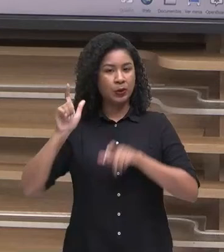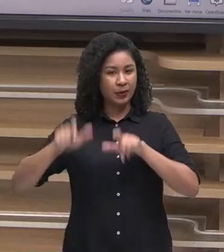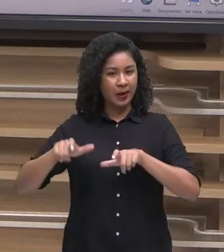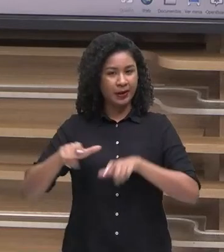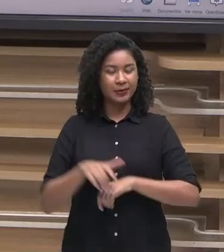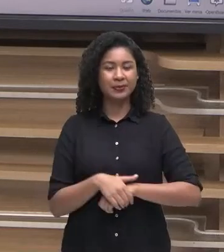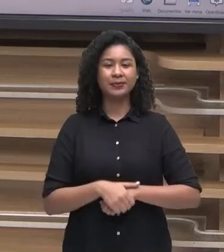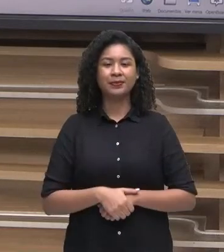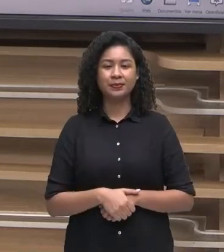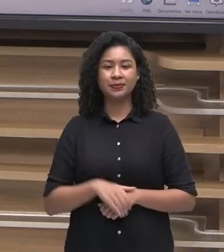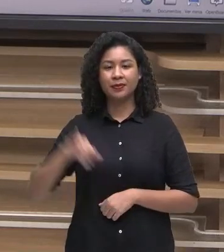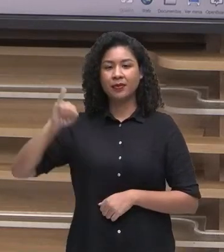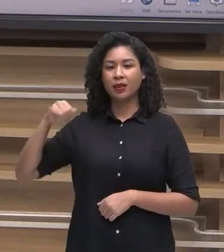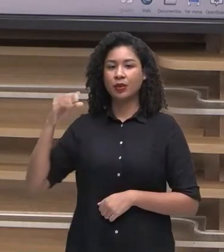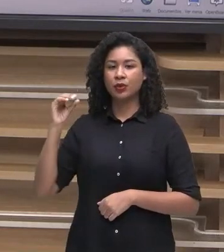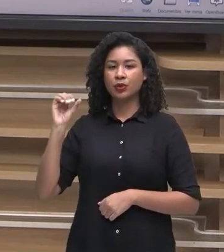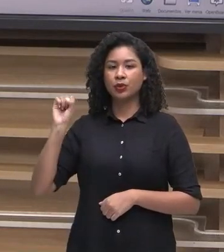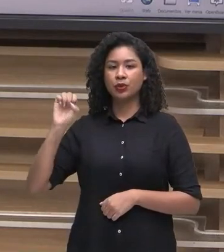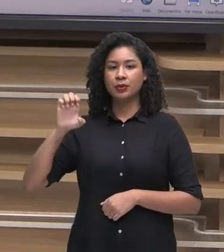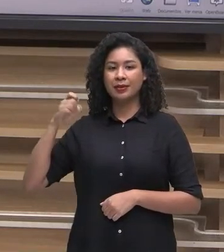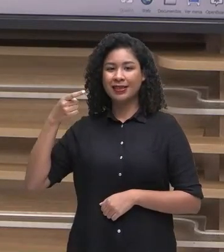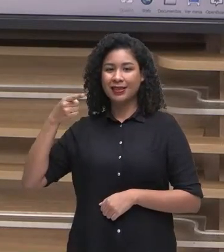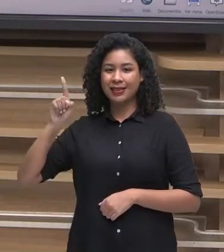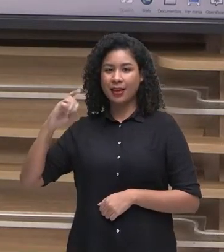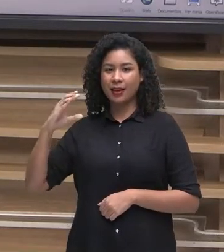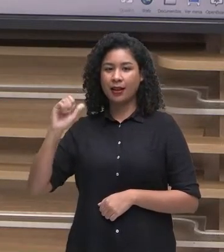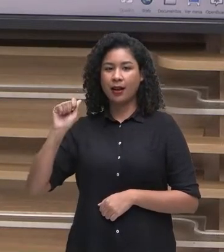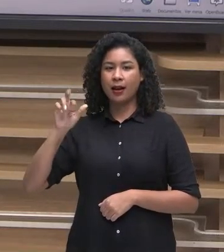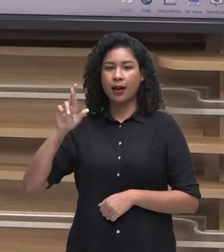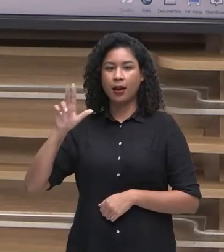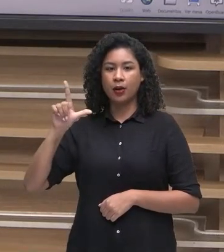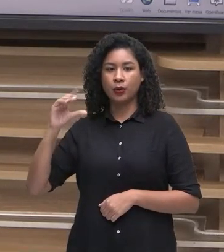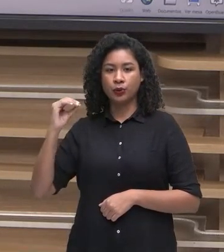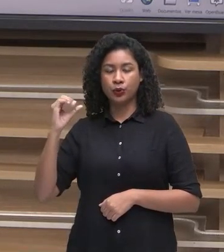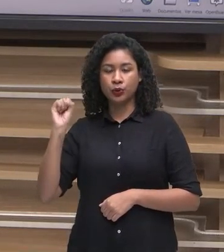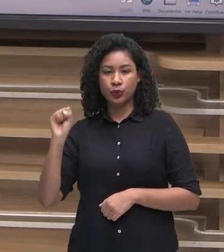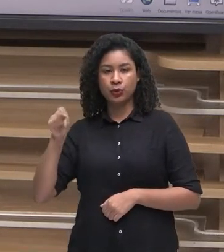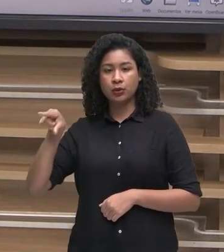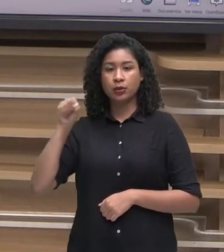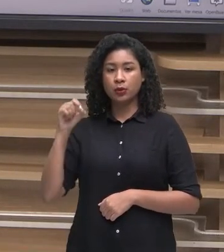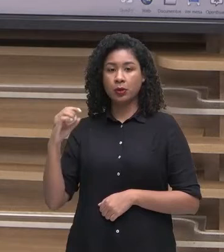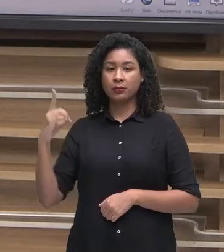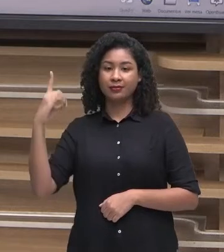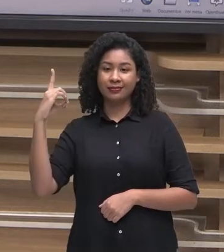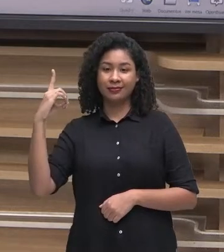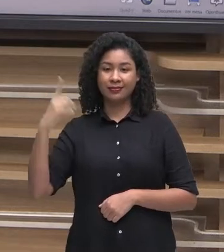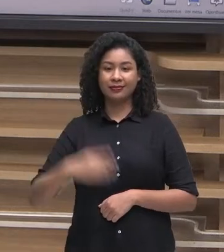O José Carlos enviou pra gente que a resposta correta é a letra D.